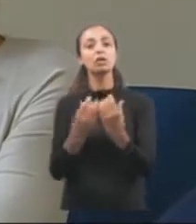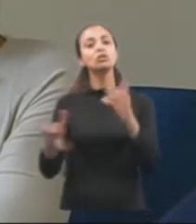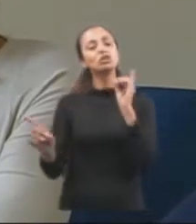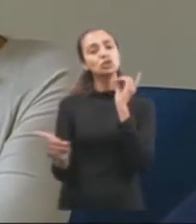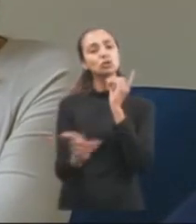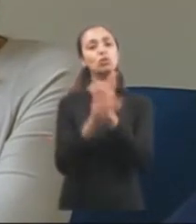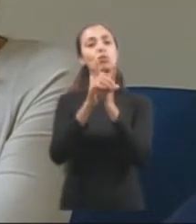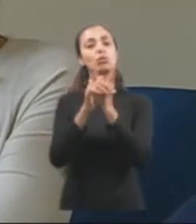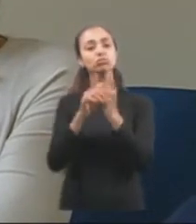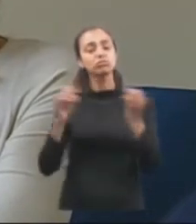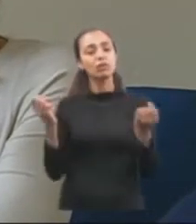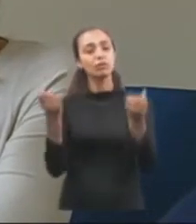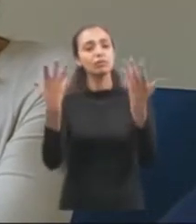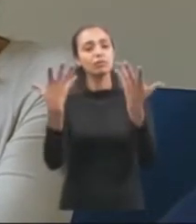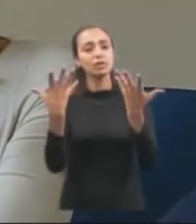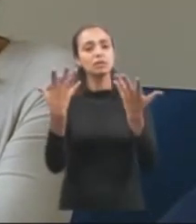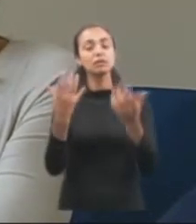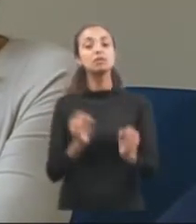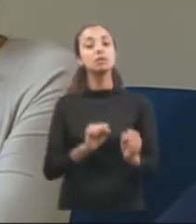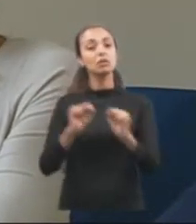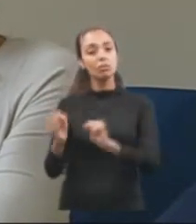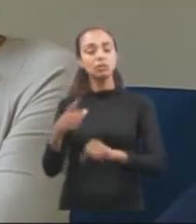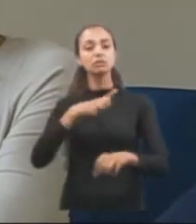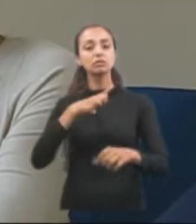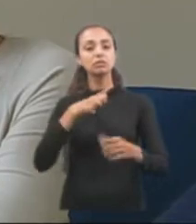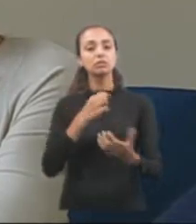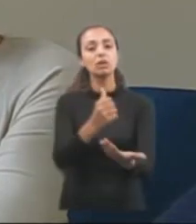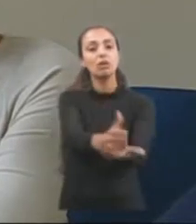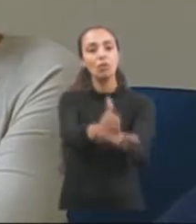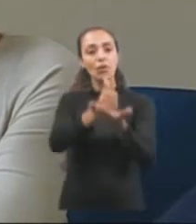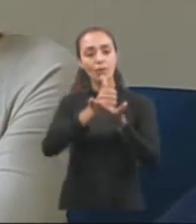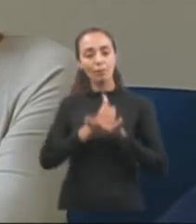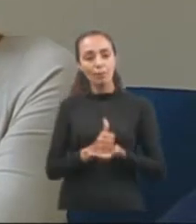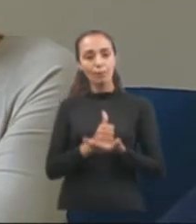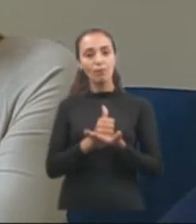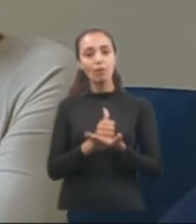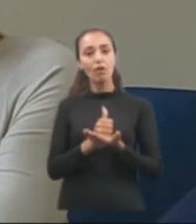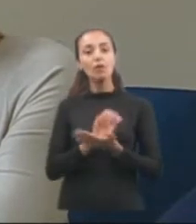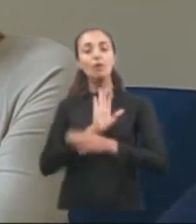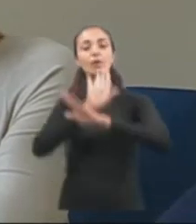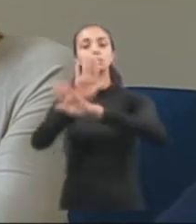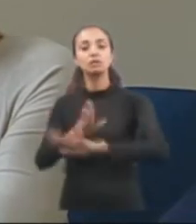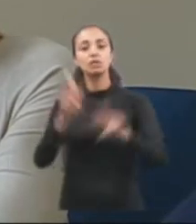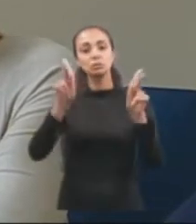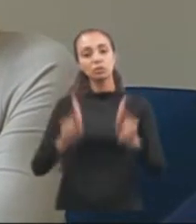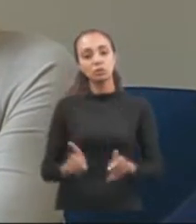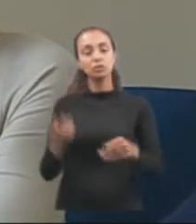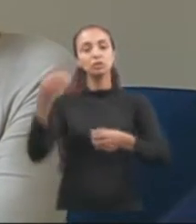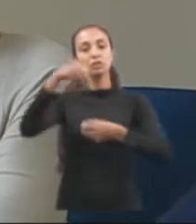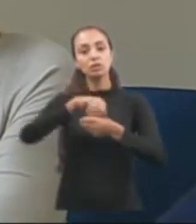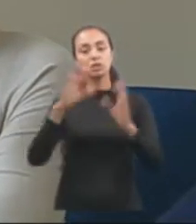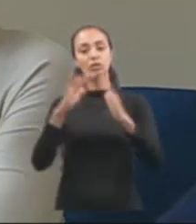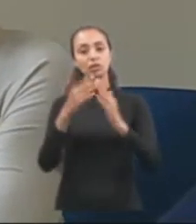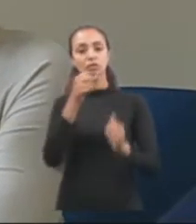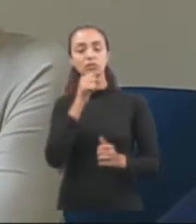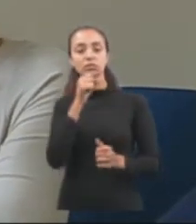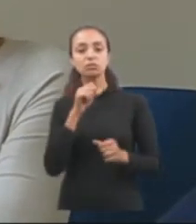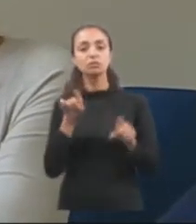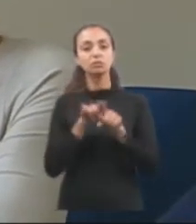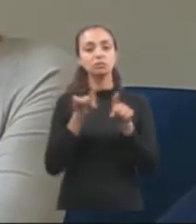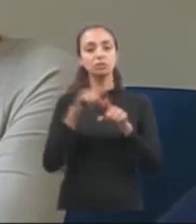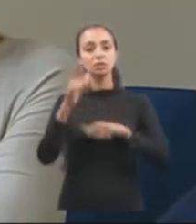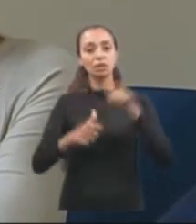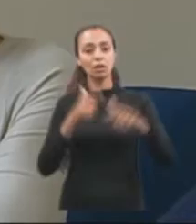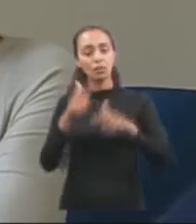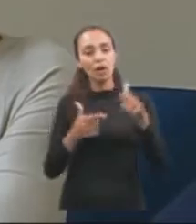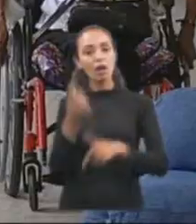para poder proporcionar um atendimento do dia a dia, as dificuldades que acontecem na casa e também trabalhar dentro de um